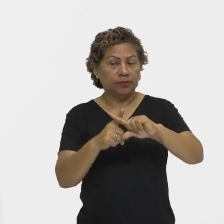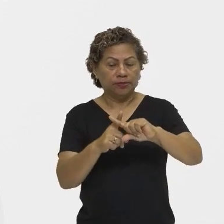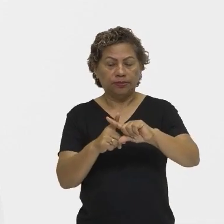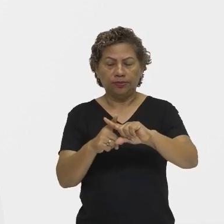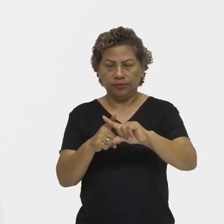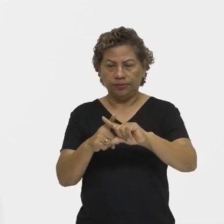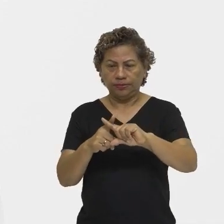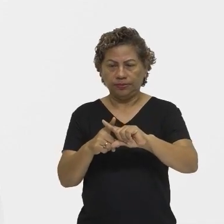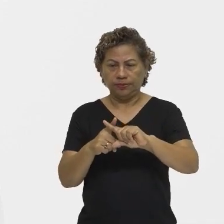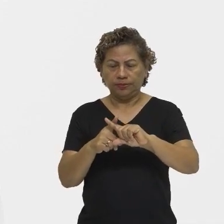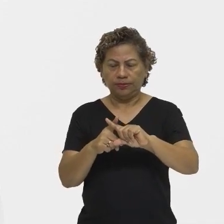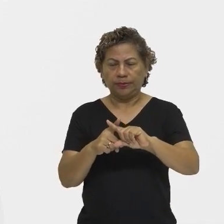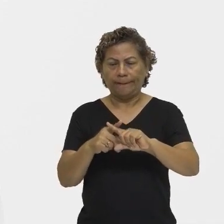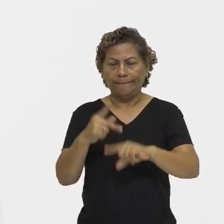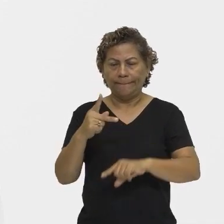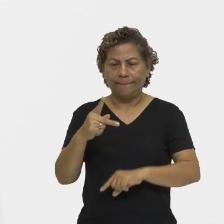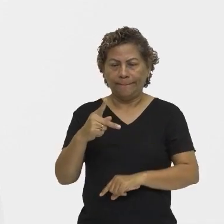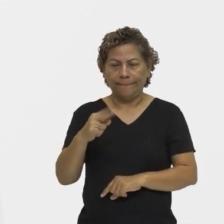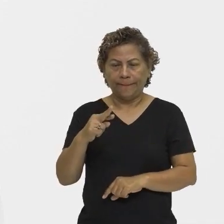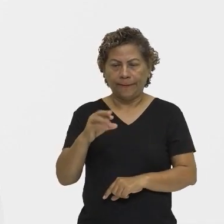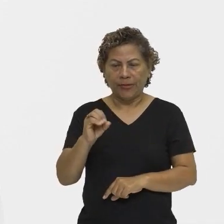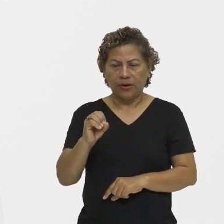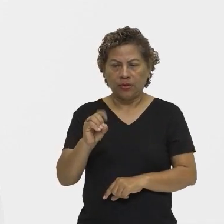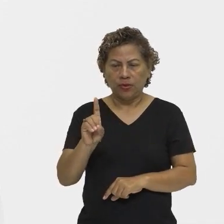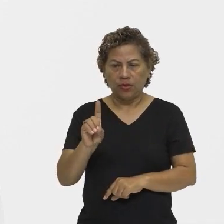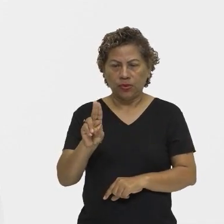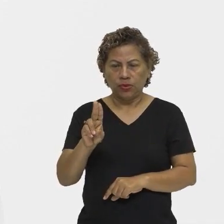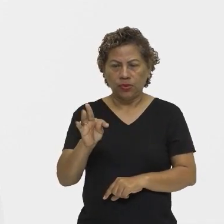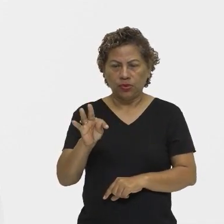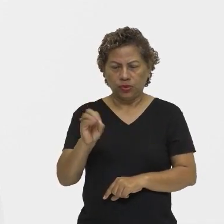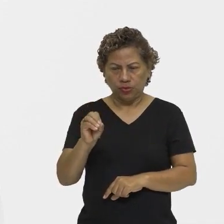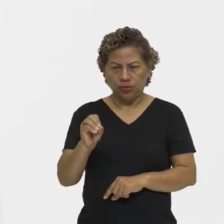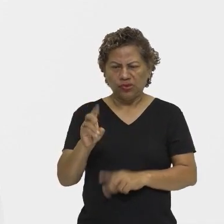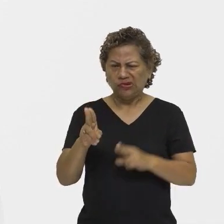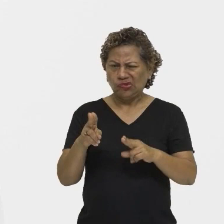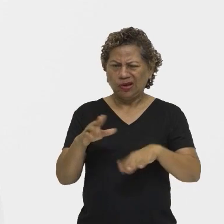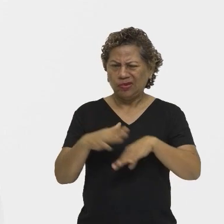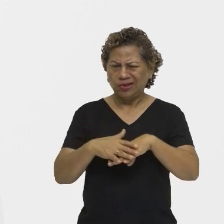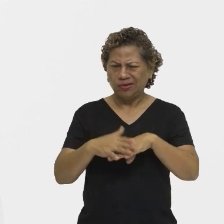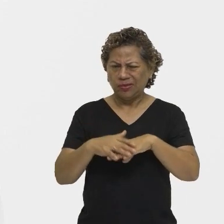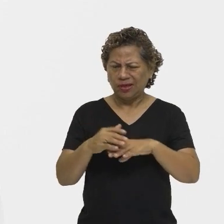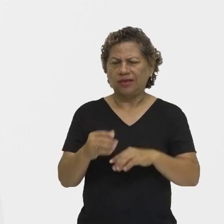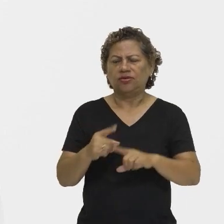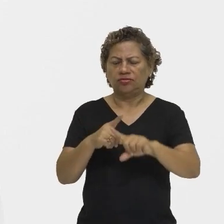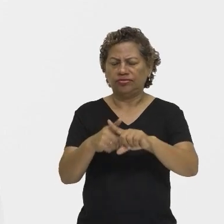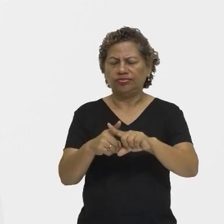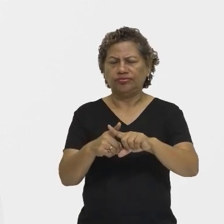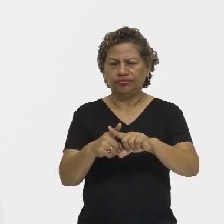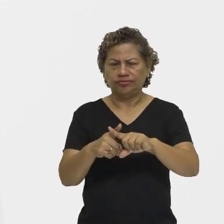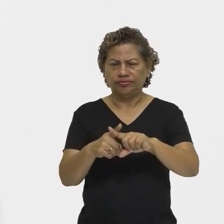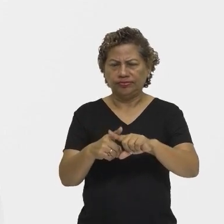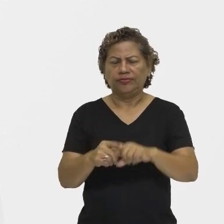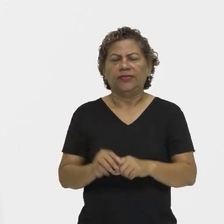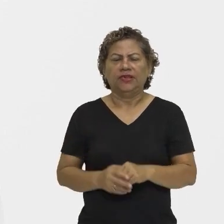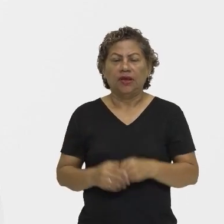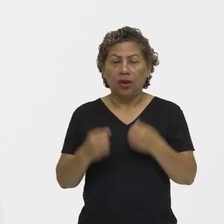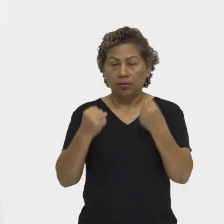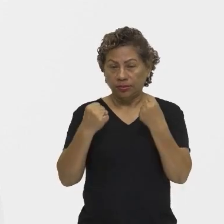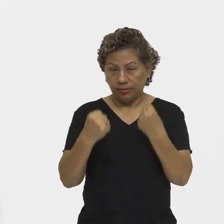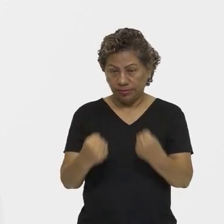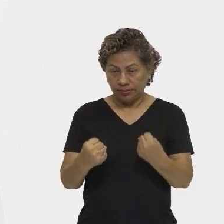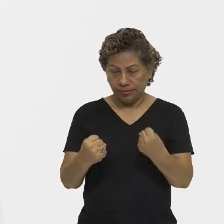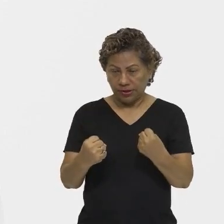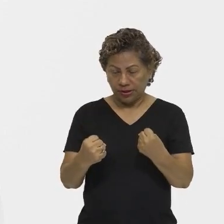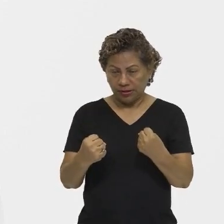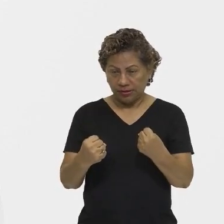certo? Produto e multiplicação na matemática é a mesma coisa. Produto entre a massa do corpo,